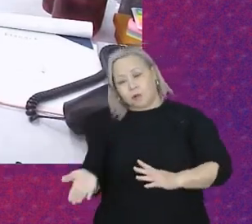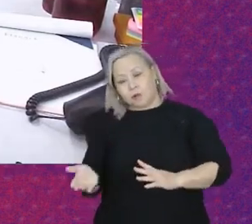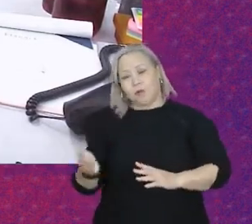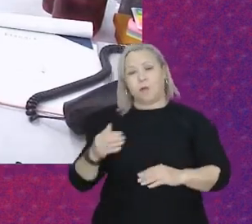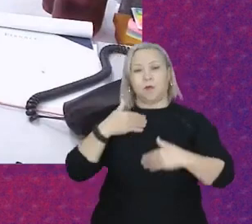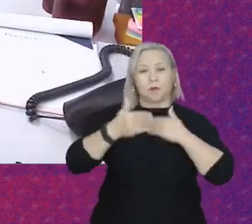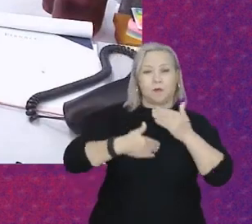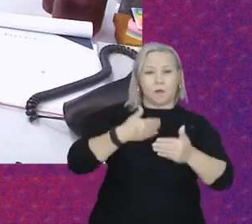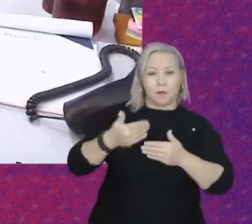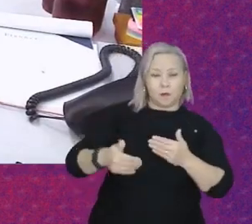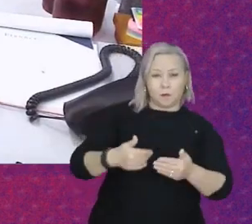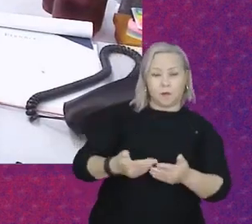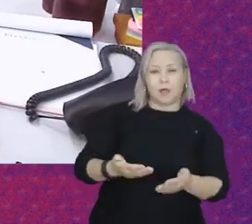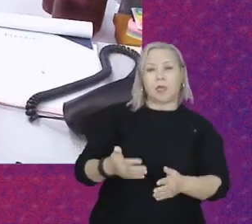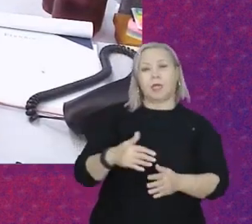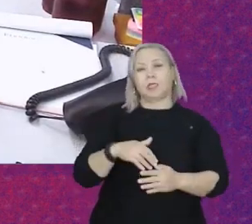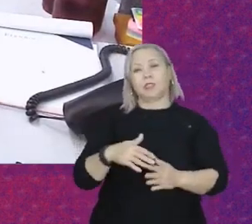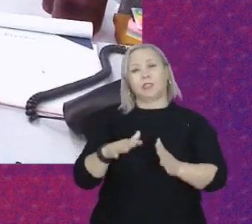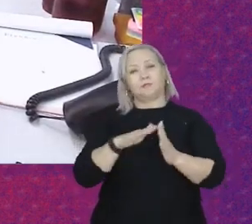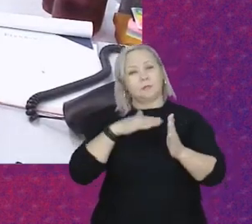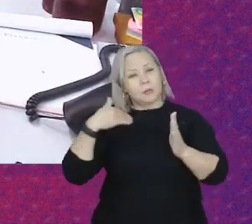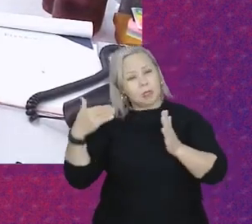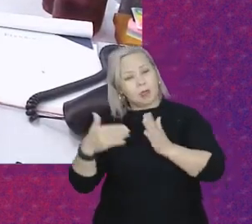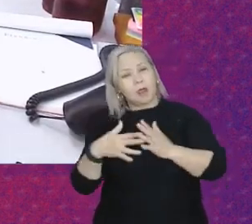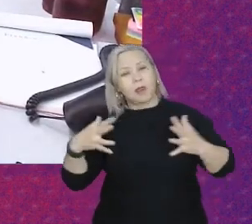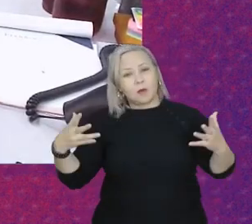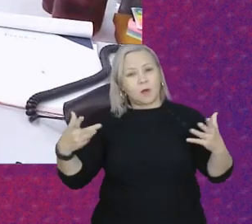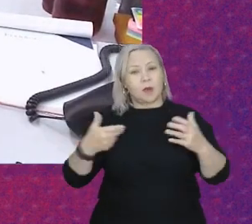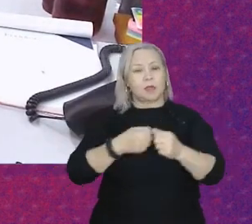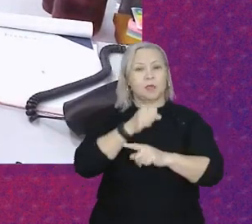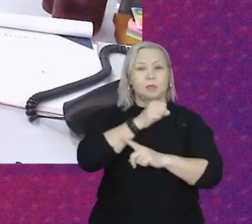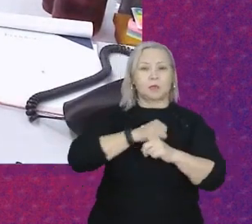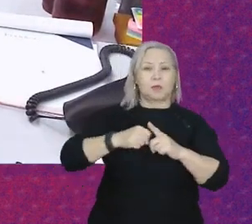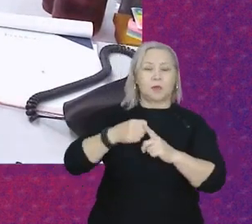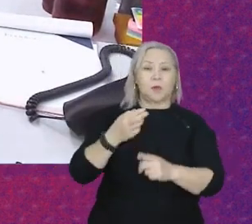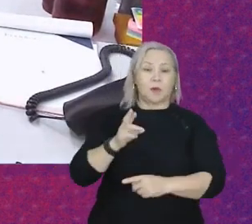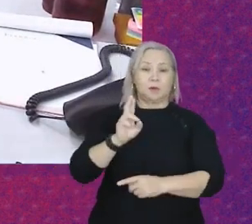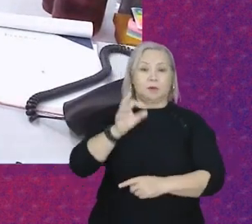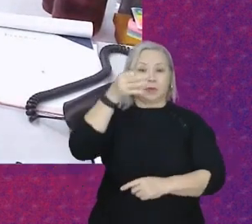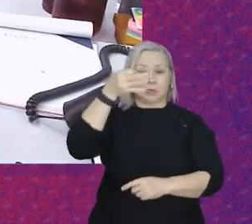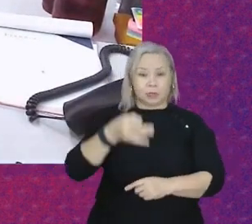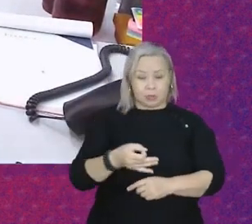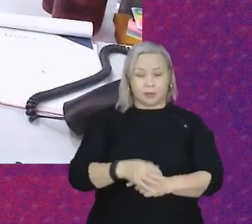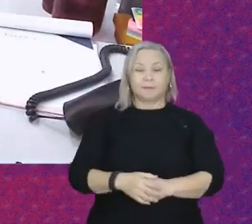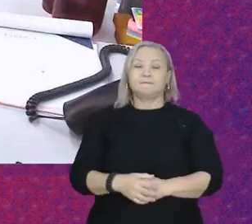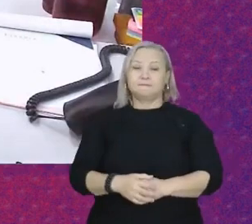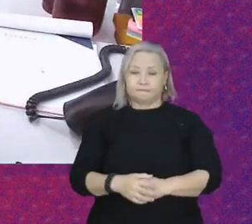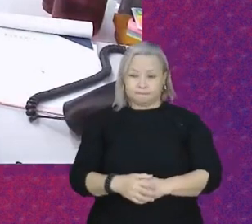desenvolvimento integral e de qualidade, né, socialmente referenciada,